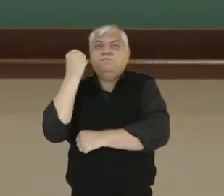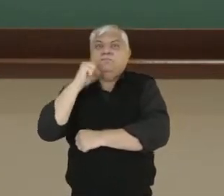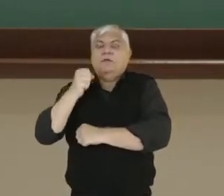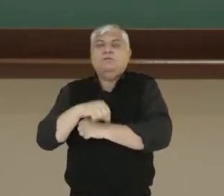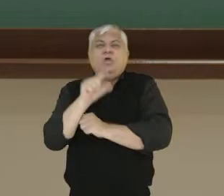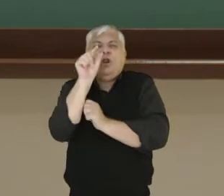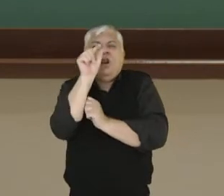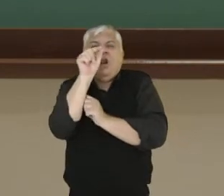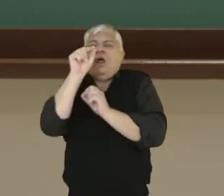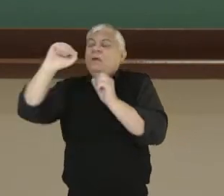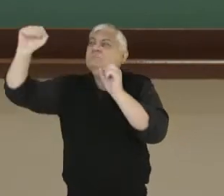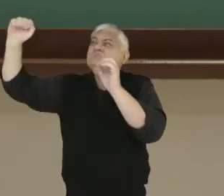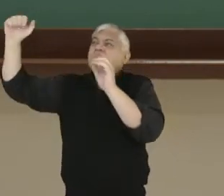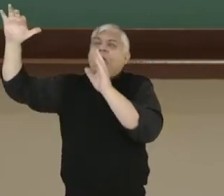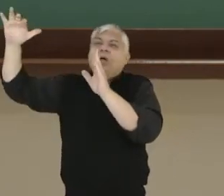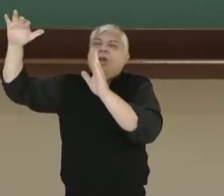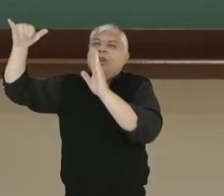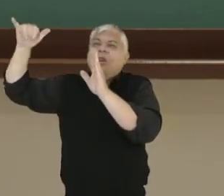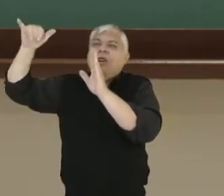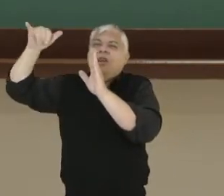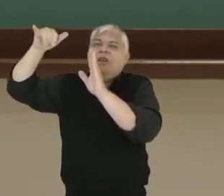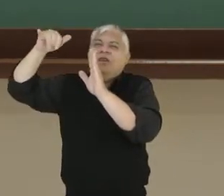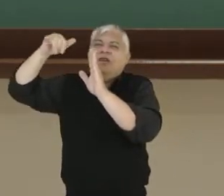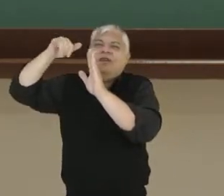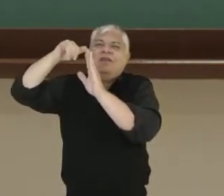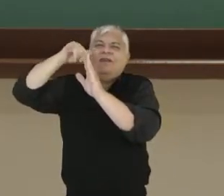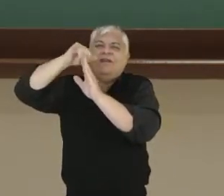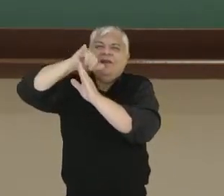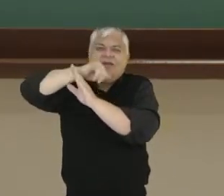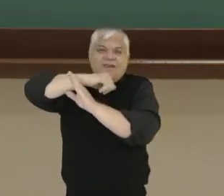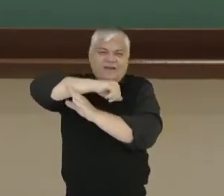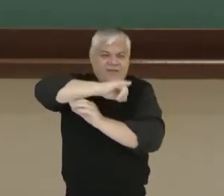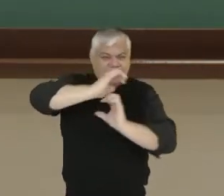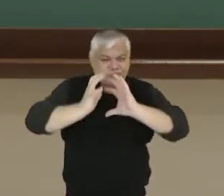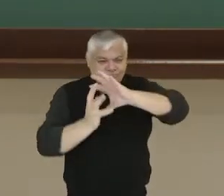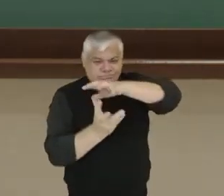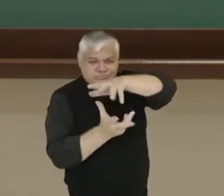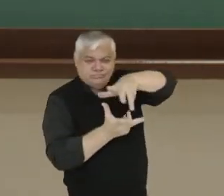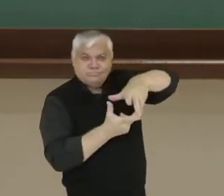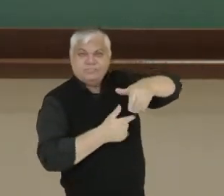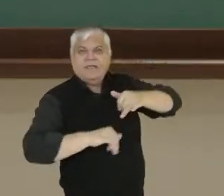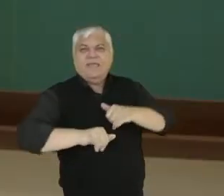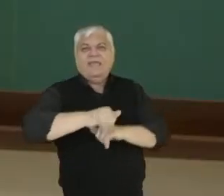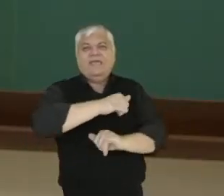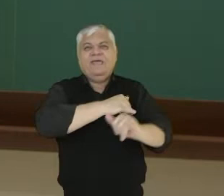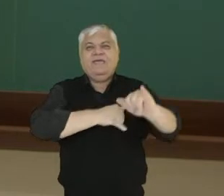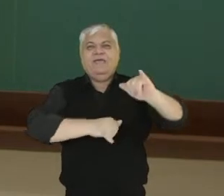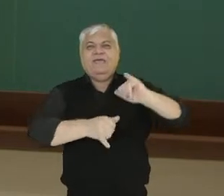pequena partezinha. E como toda radiação, isso representa energia, certo?